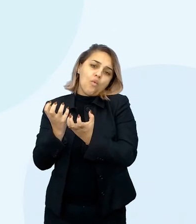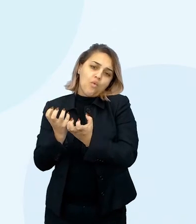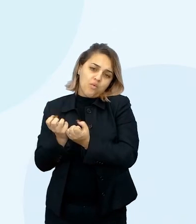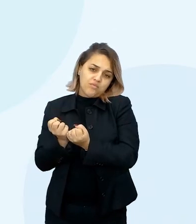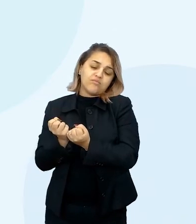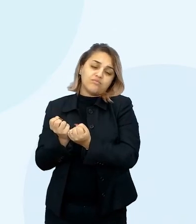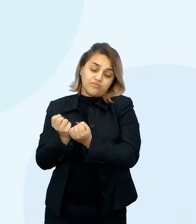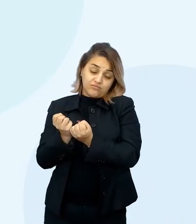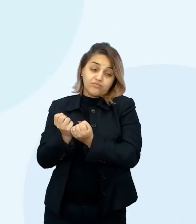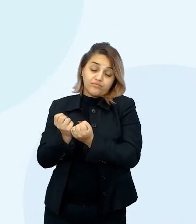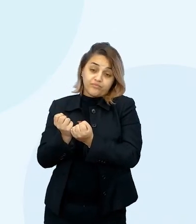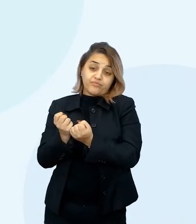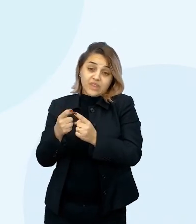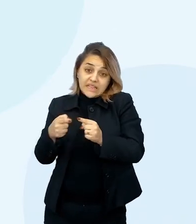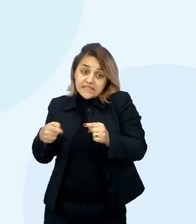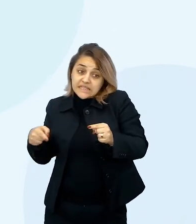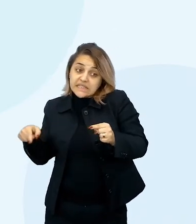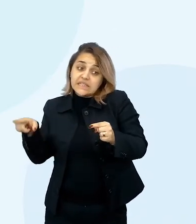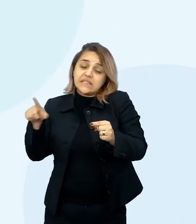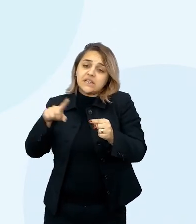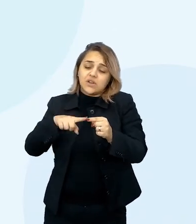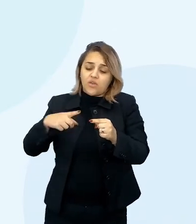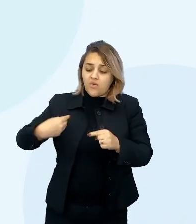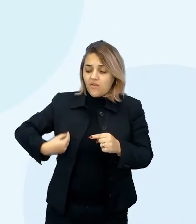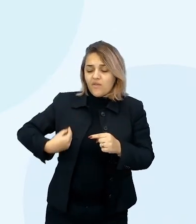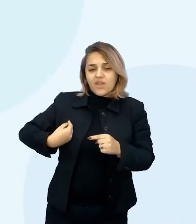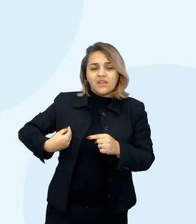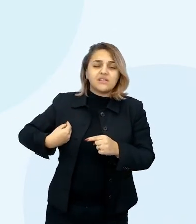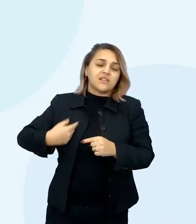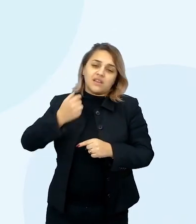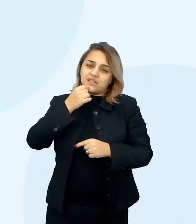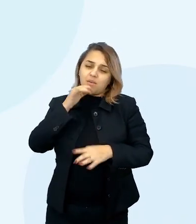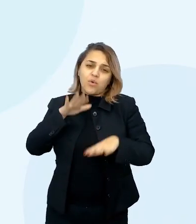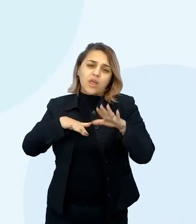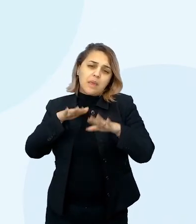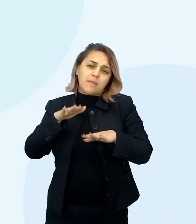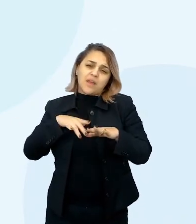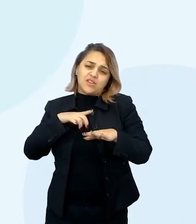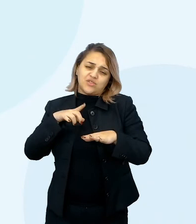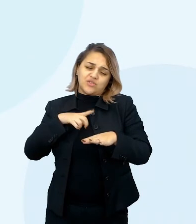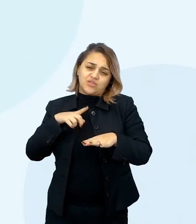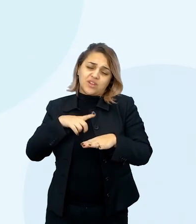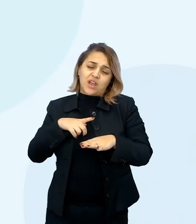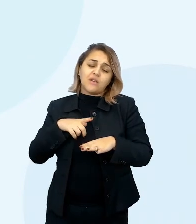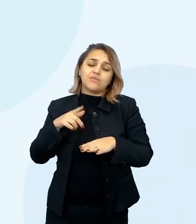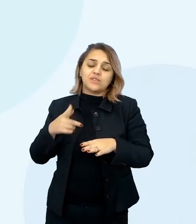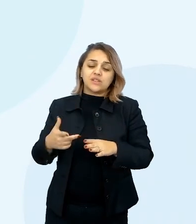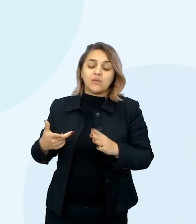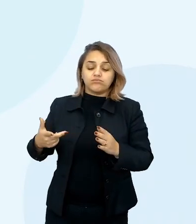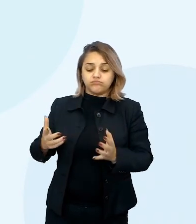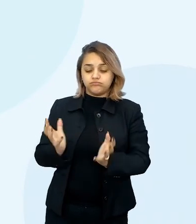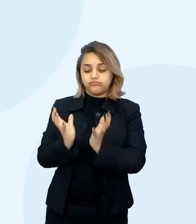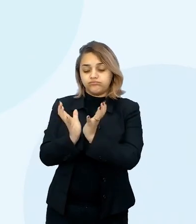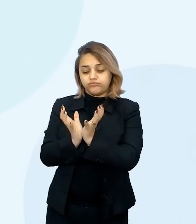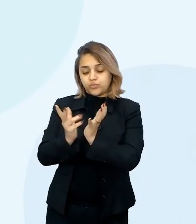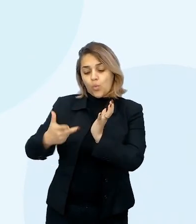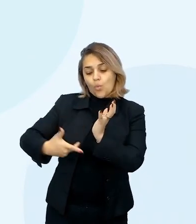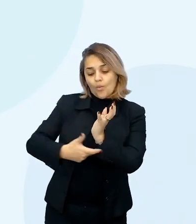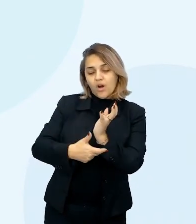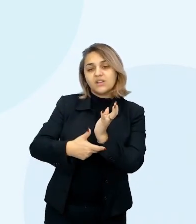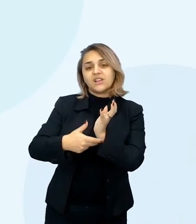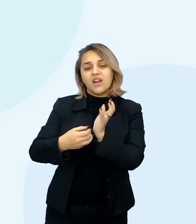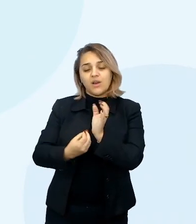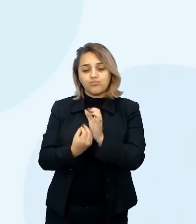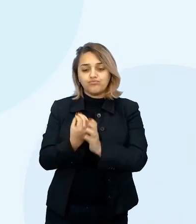ter um ciclo de vida mais longo, durar até 1 ano. Você pode cortar e ela rebrotar, cortar e ela rebrotar. Então, você tem que